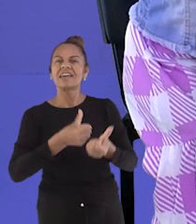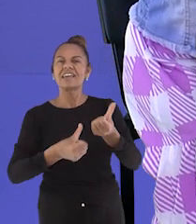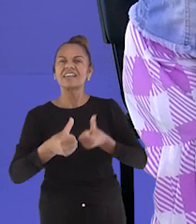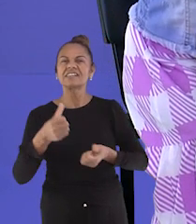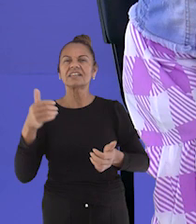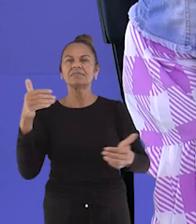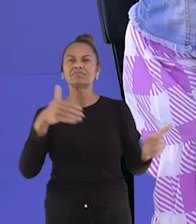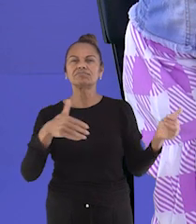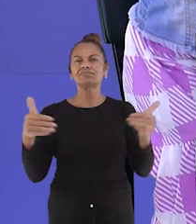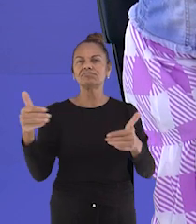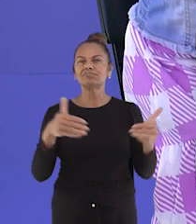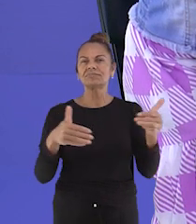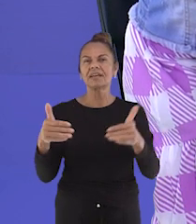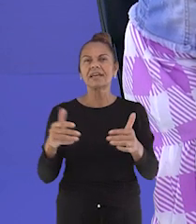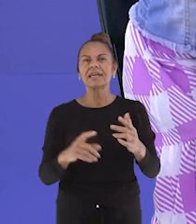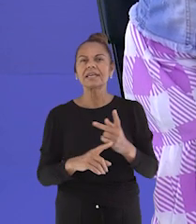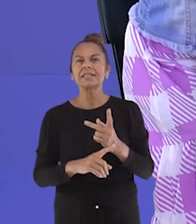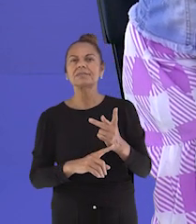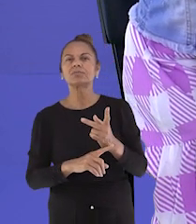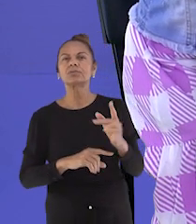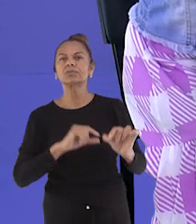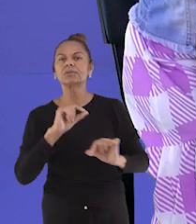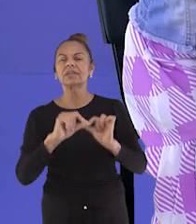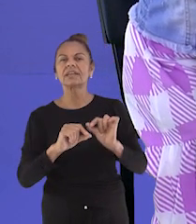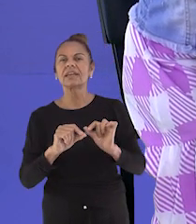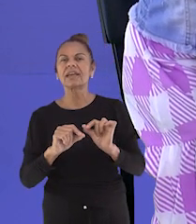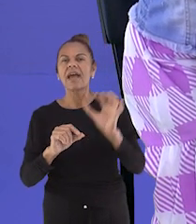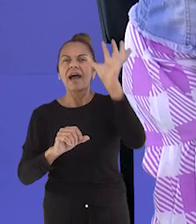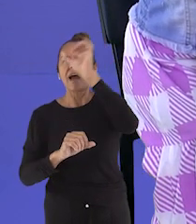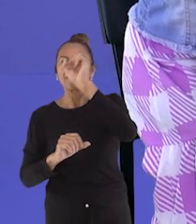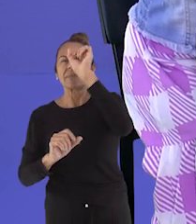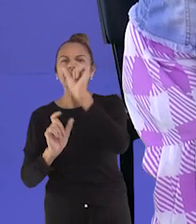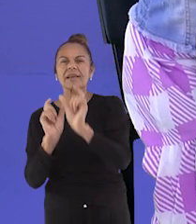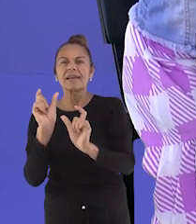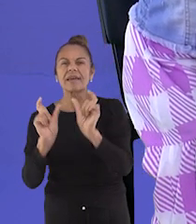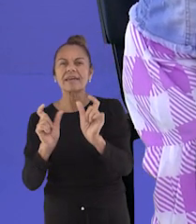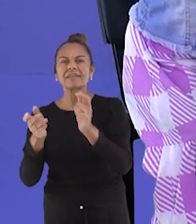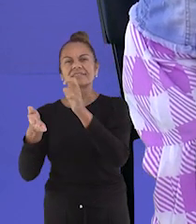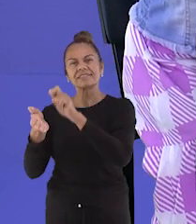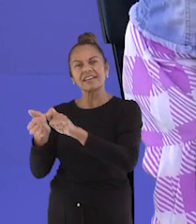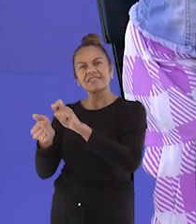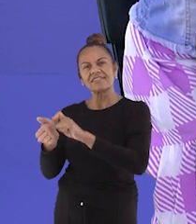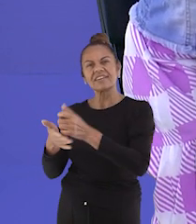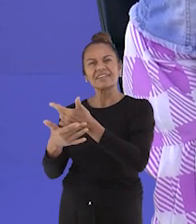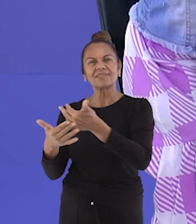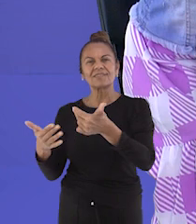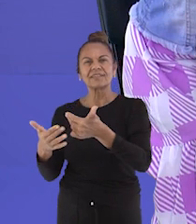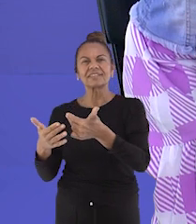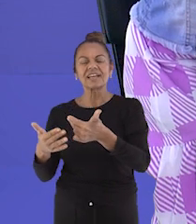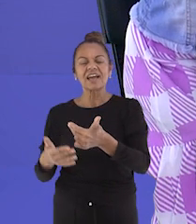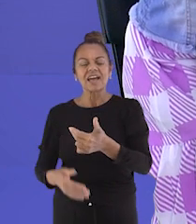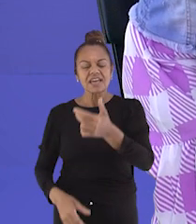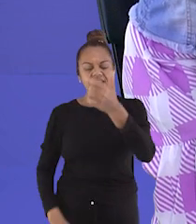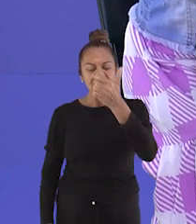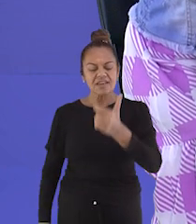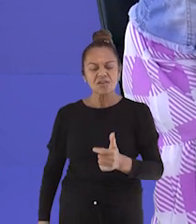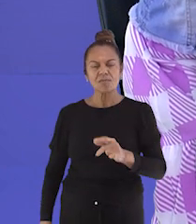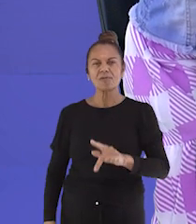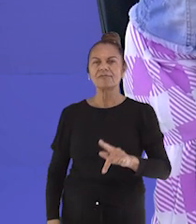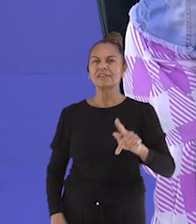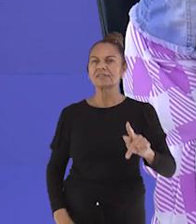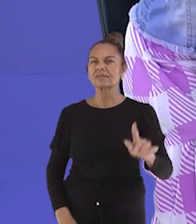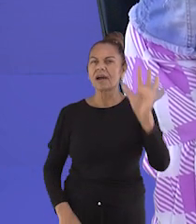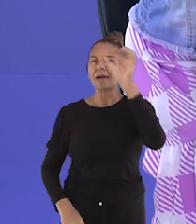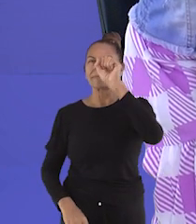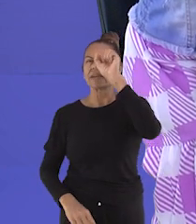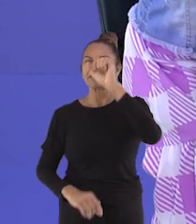ali, eles buscam o aprendizado de letras. E você aprende a